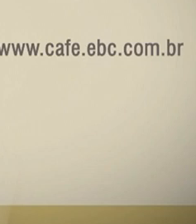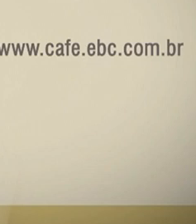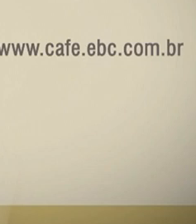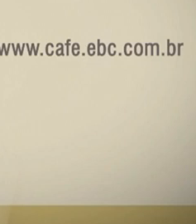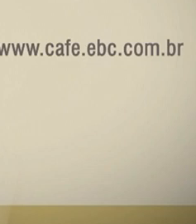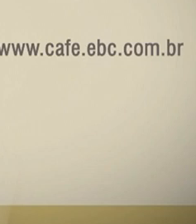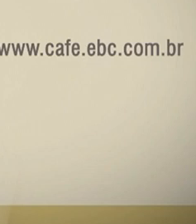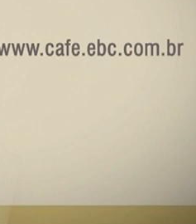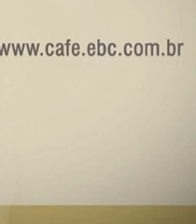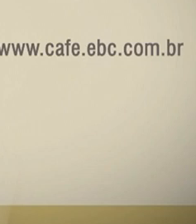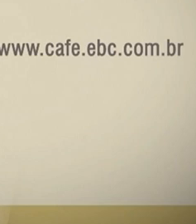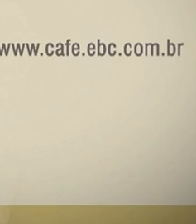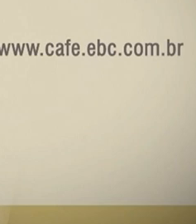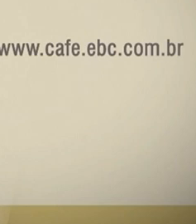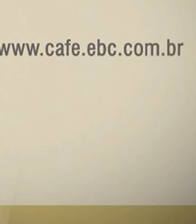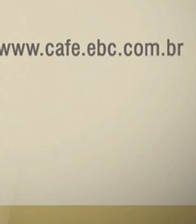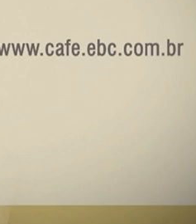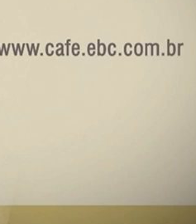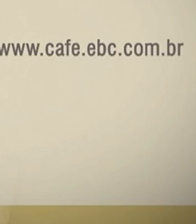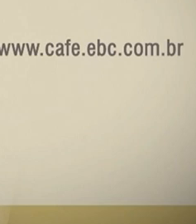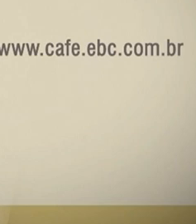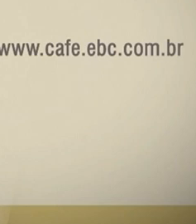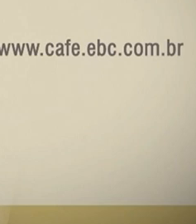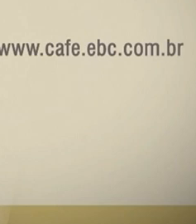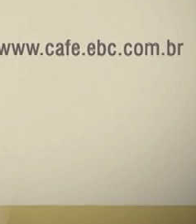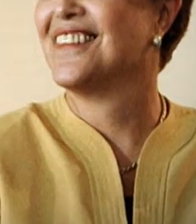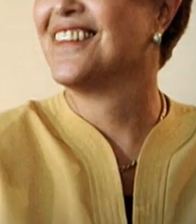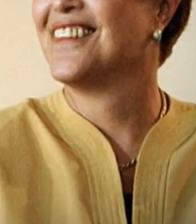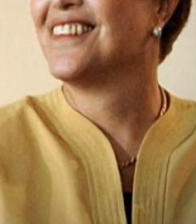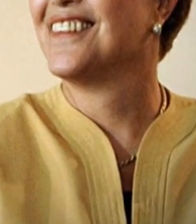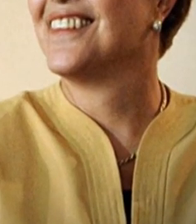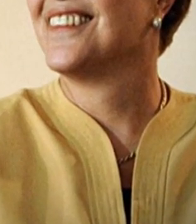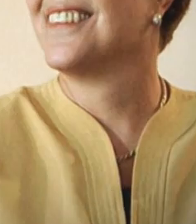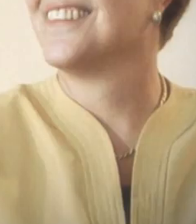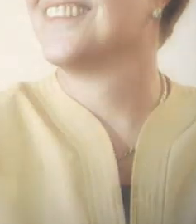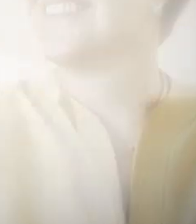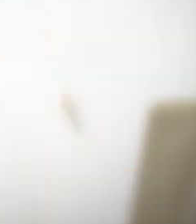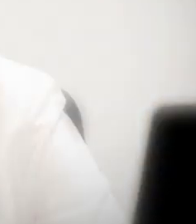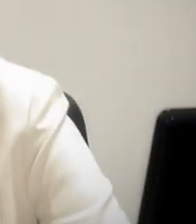www.cafe.com.br Nós voltamos na próxima segunda-feira Até